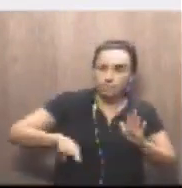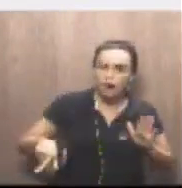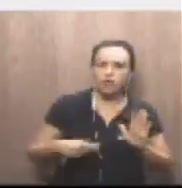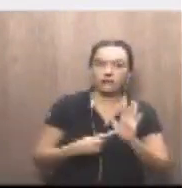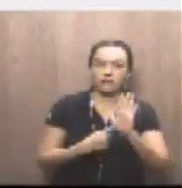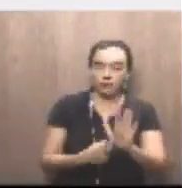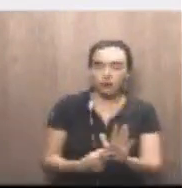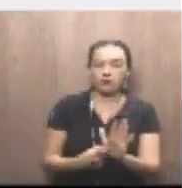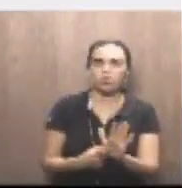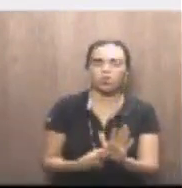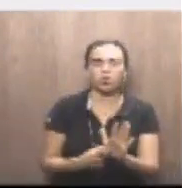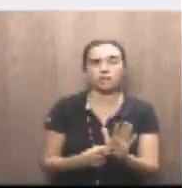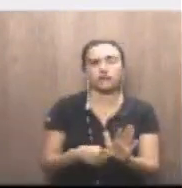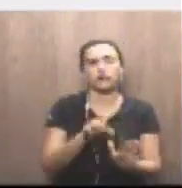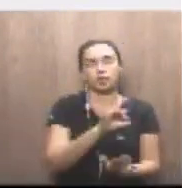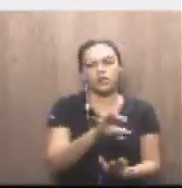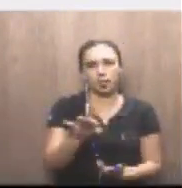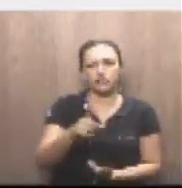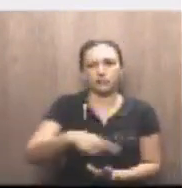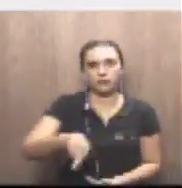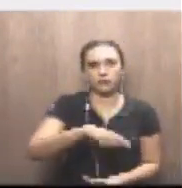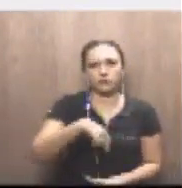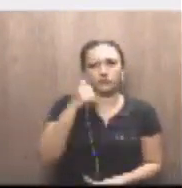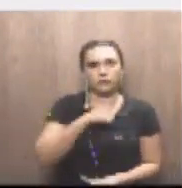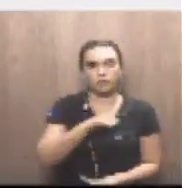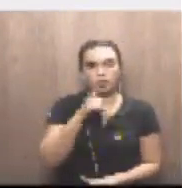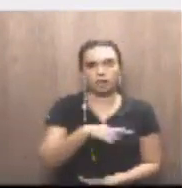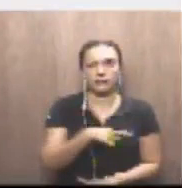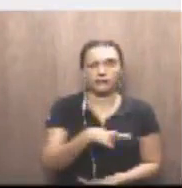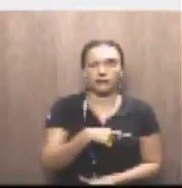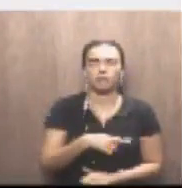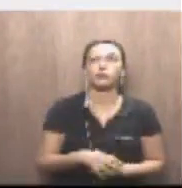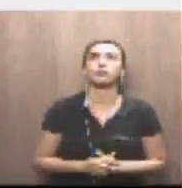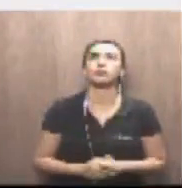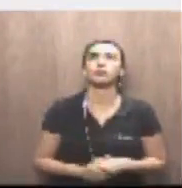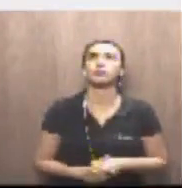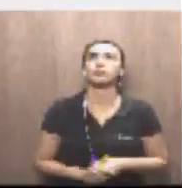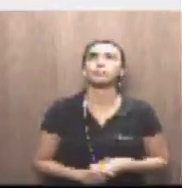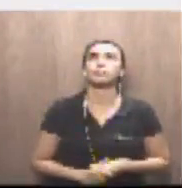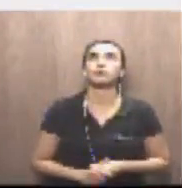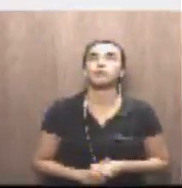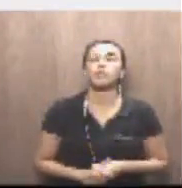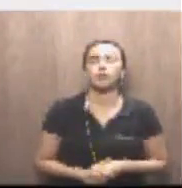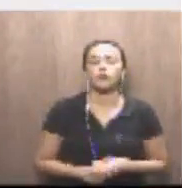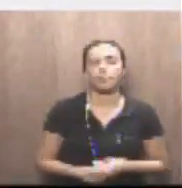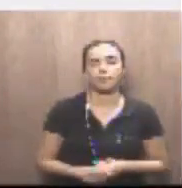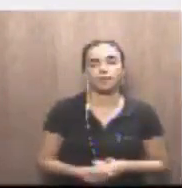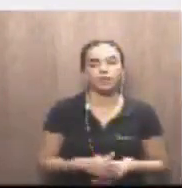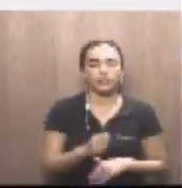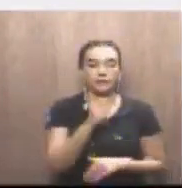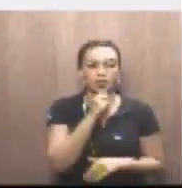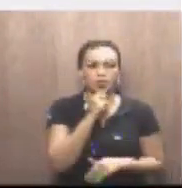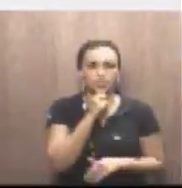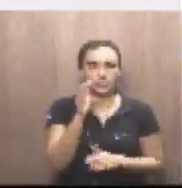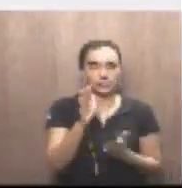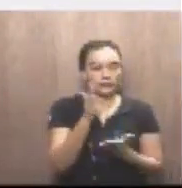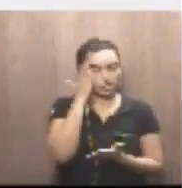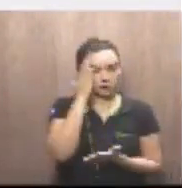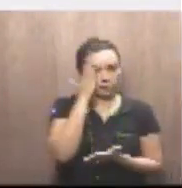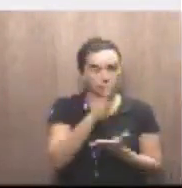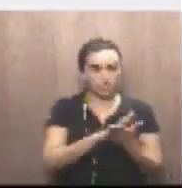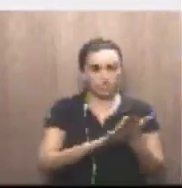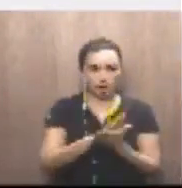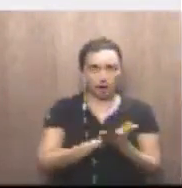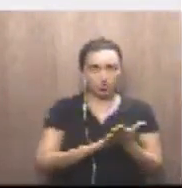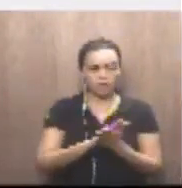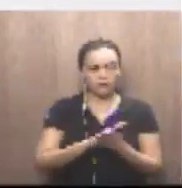esta natureza que cada uma de nós, mulheres, temos. Mesmo sem receber informações